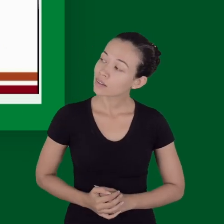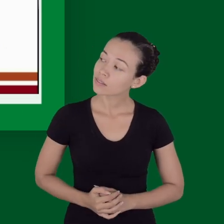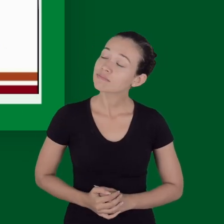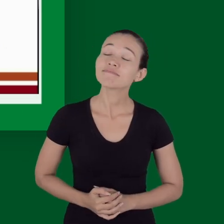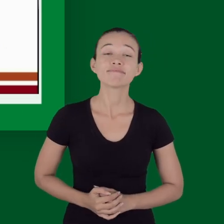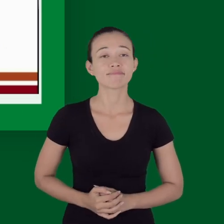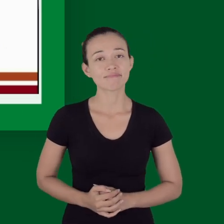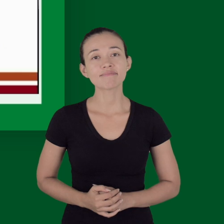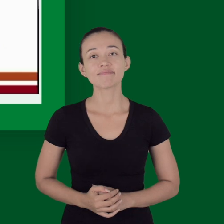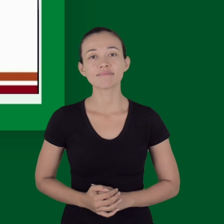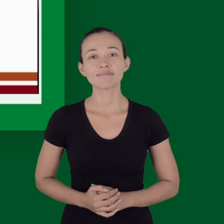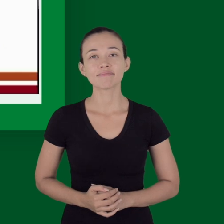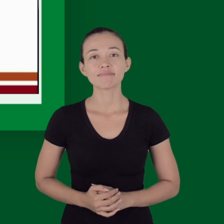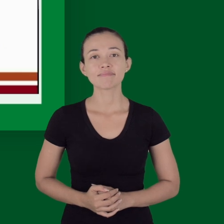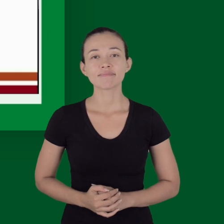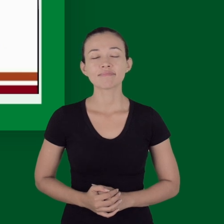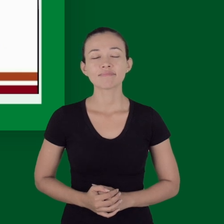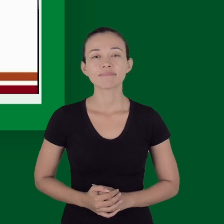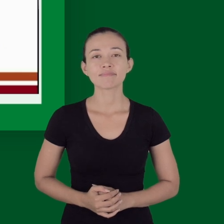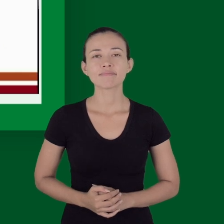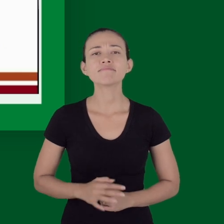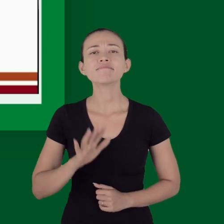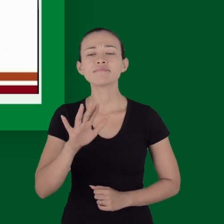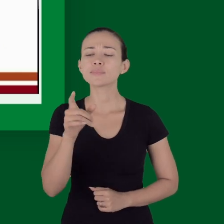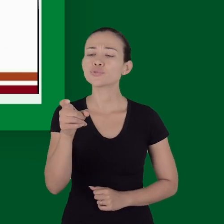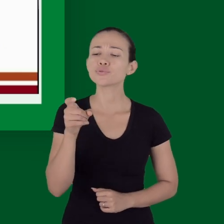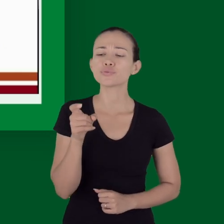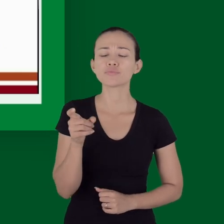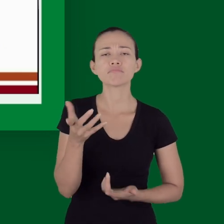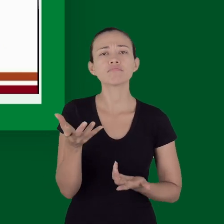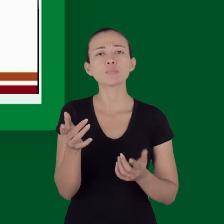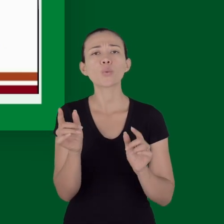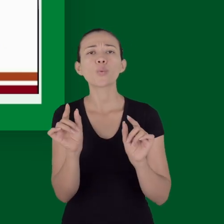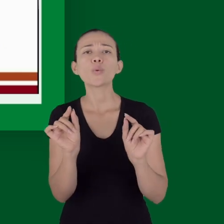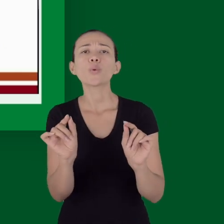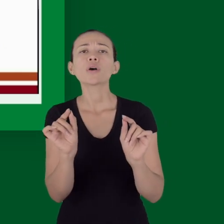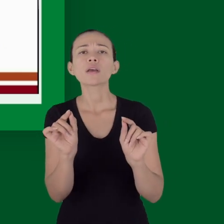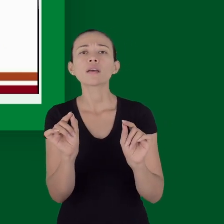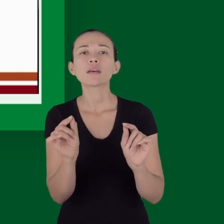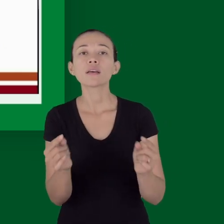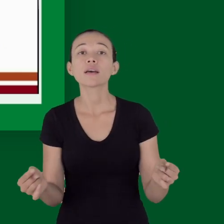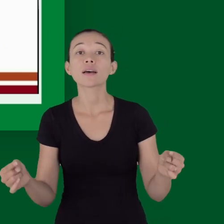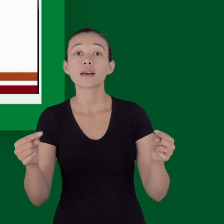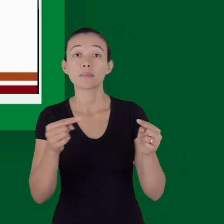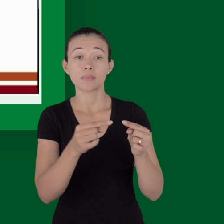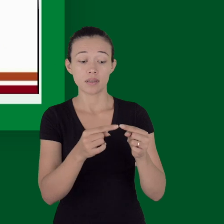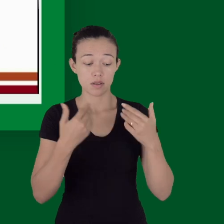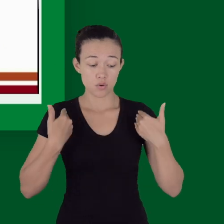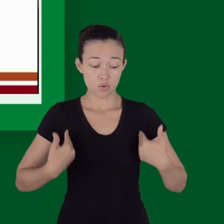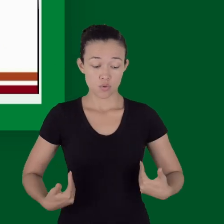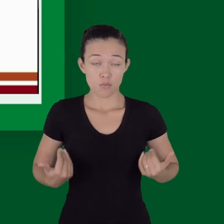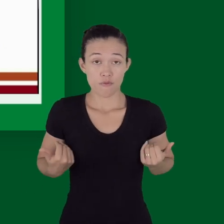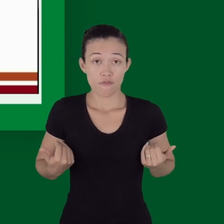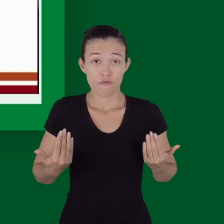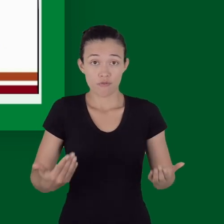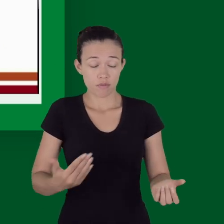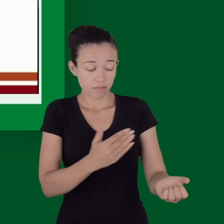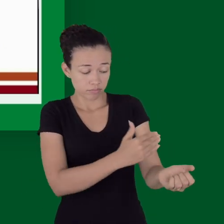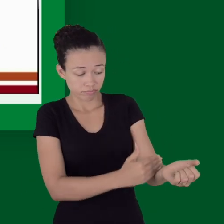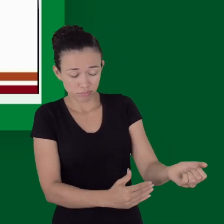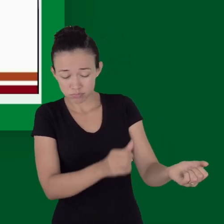o eh o x né antes de de todos eles o que que é esse x o X é referente à hemorragia